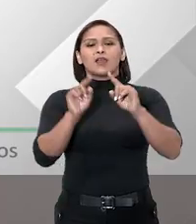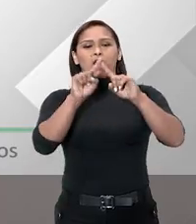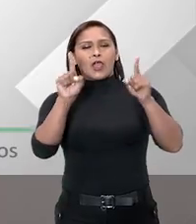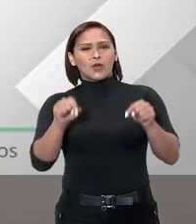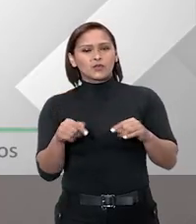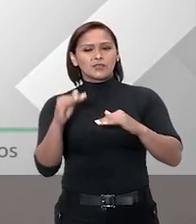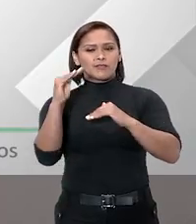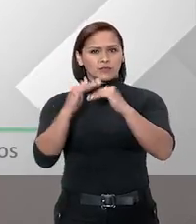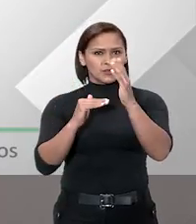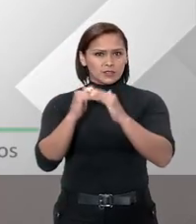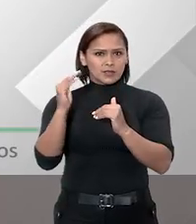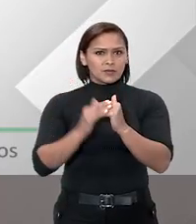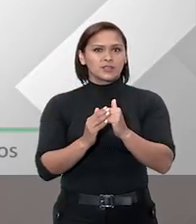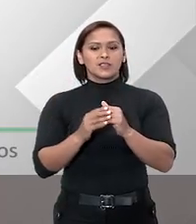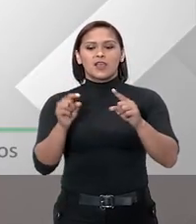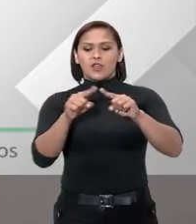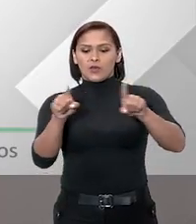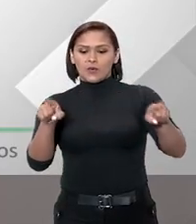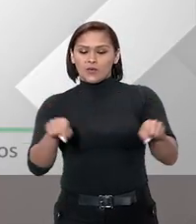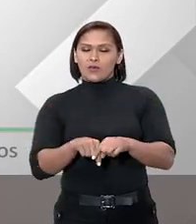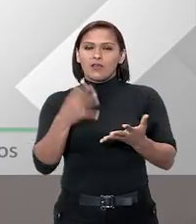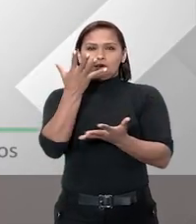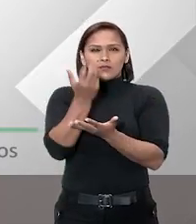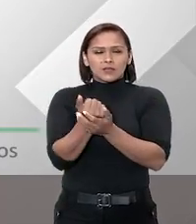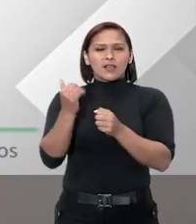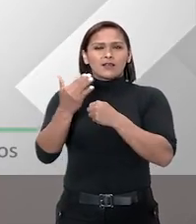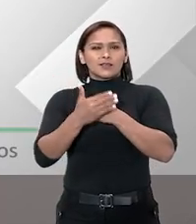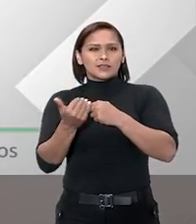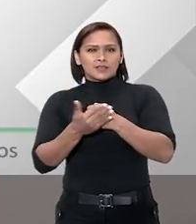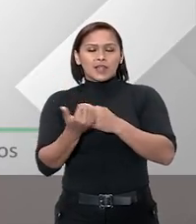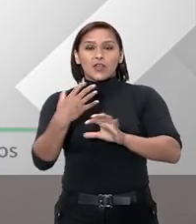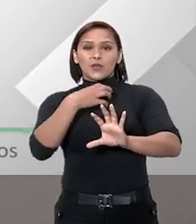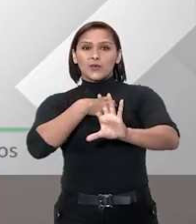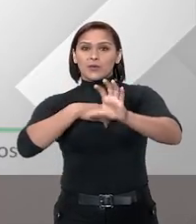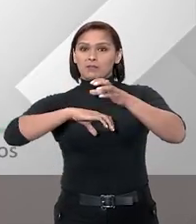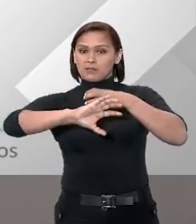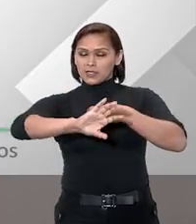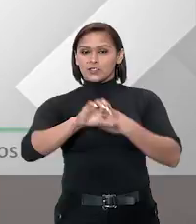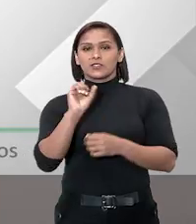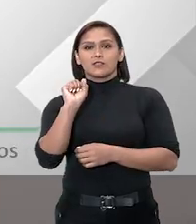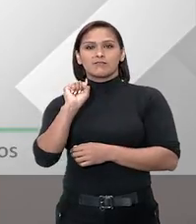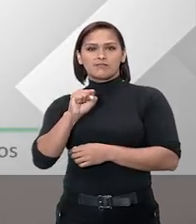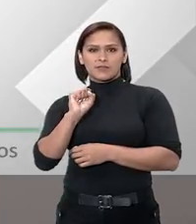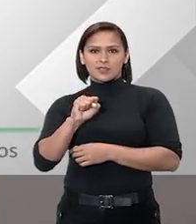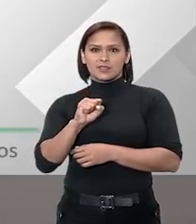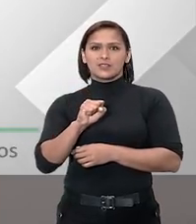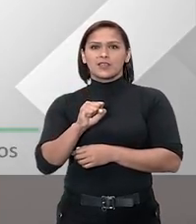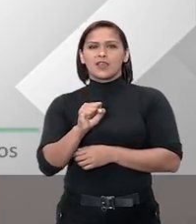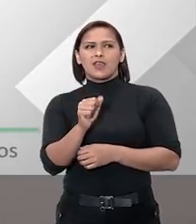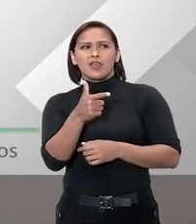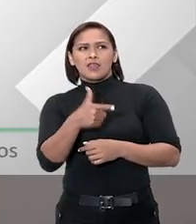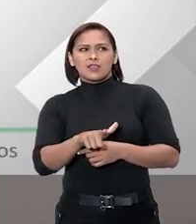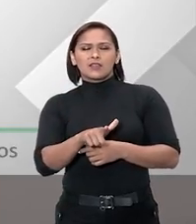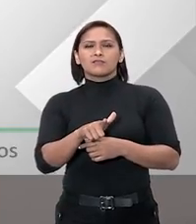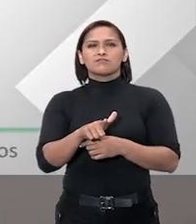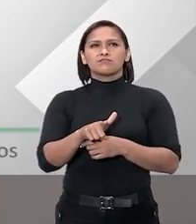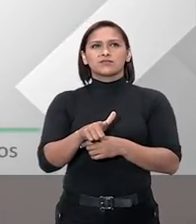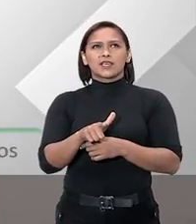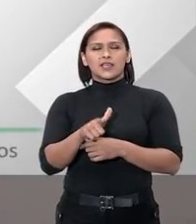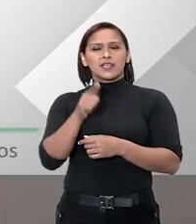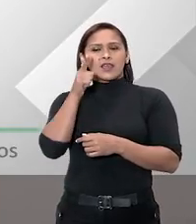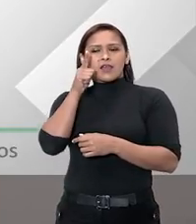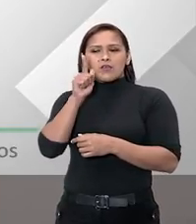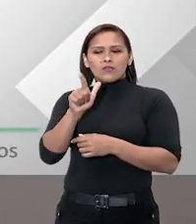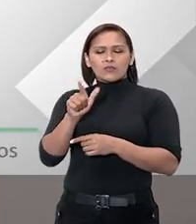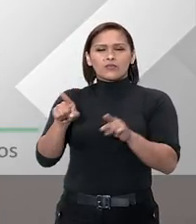servidores capacitados, com ambiente acolhedor, com muita empatia, não seria